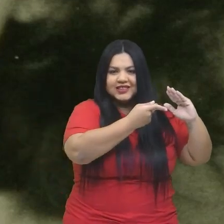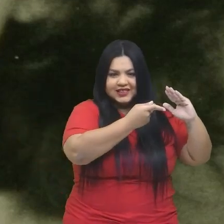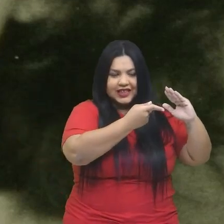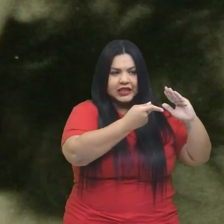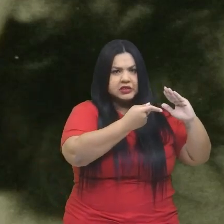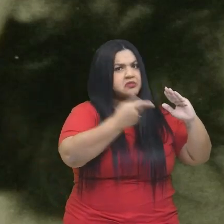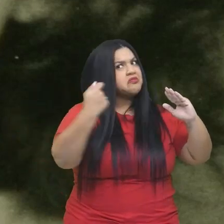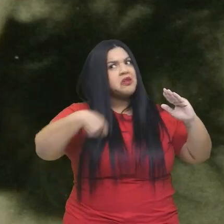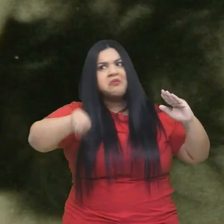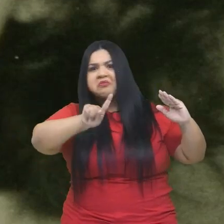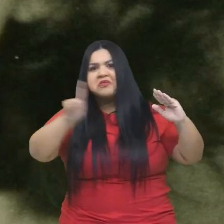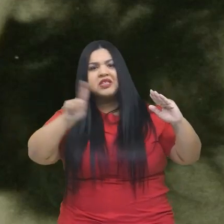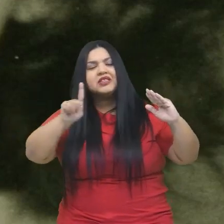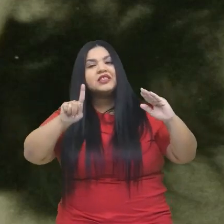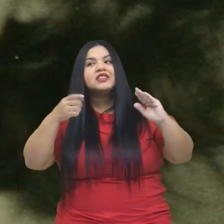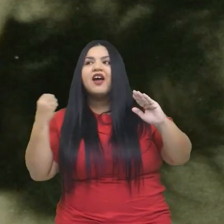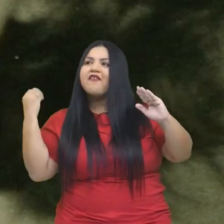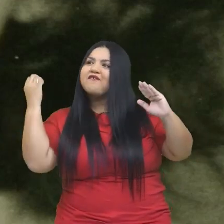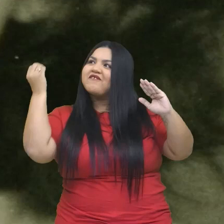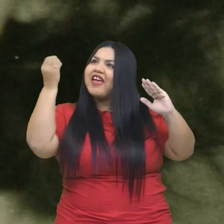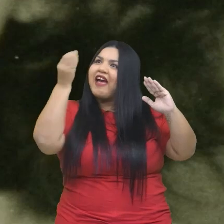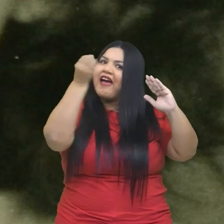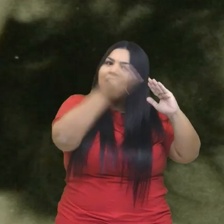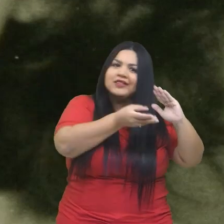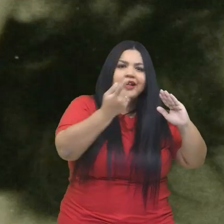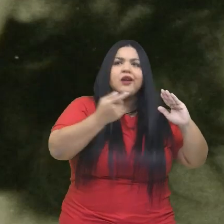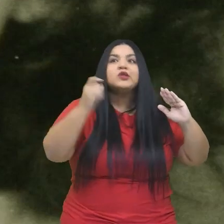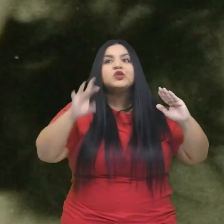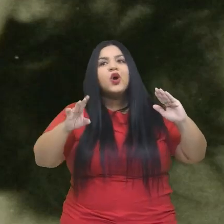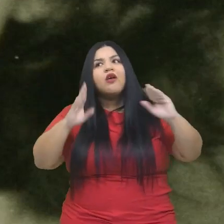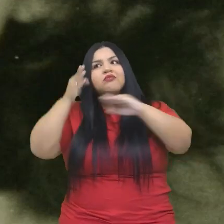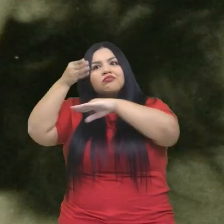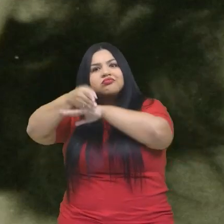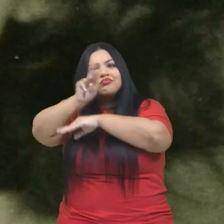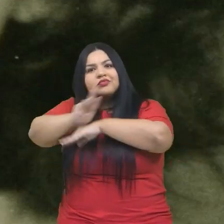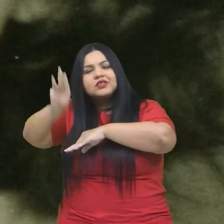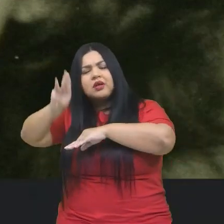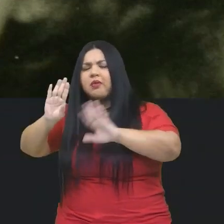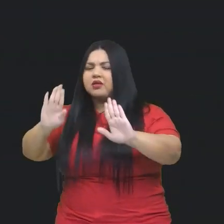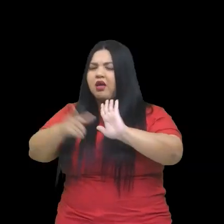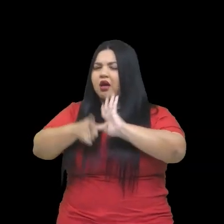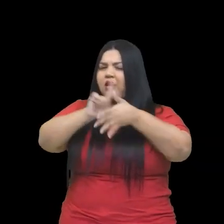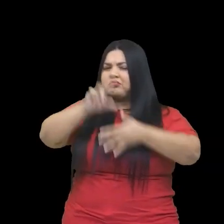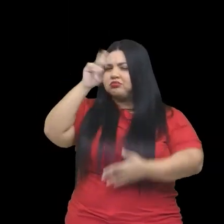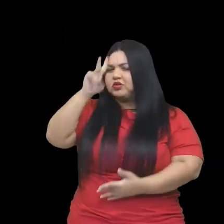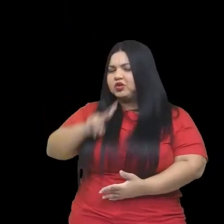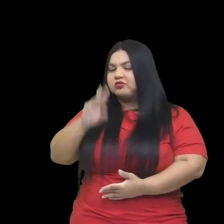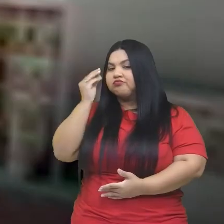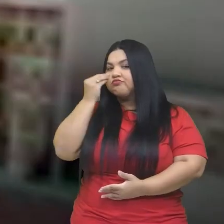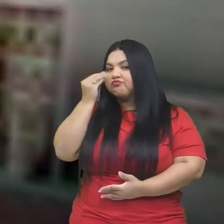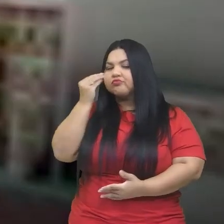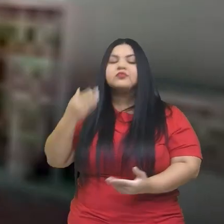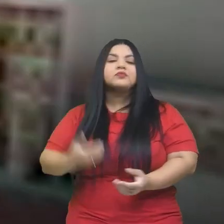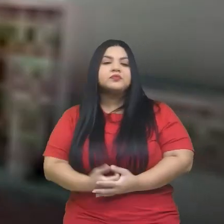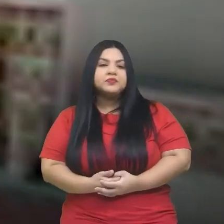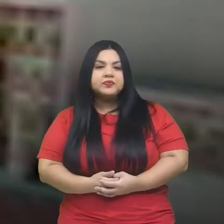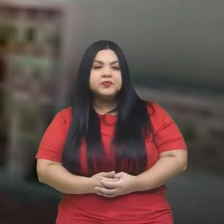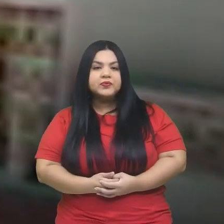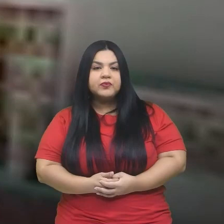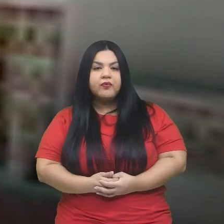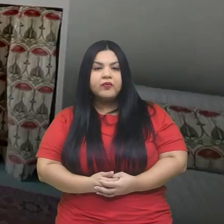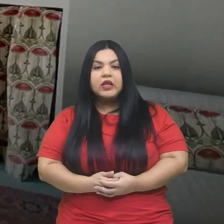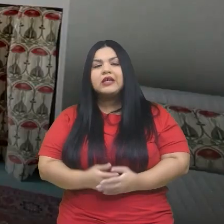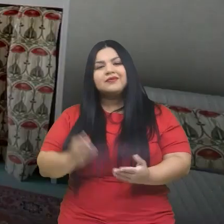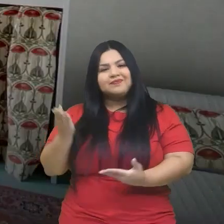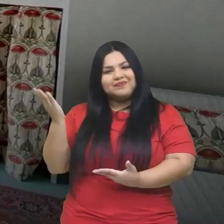viajar para Amsterdã. Mas antes, vamos dar uma olhadinha na história, né? Nós temos aqui, ó, o quarto